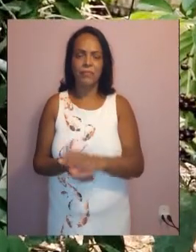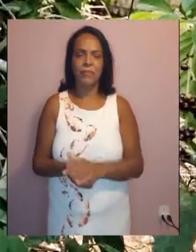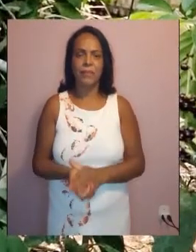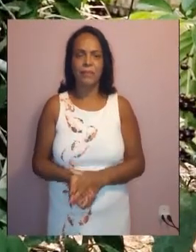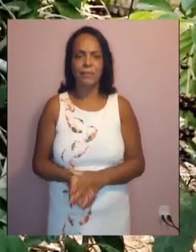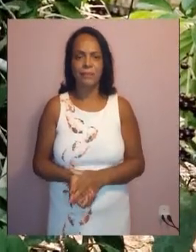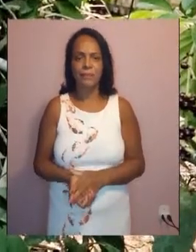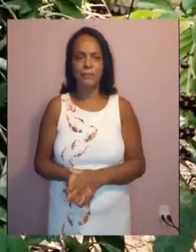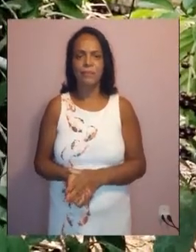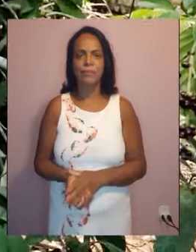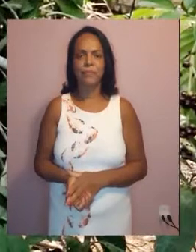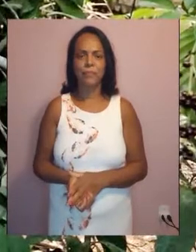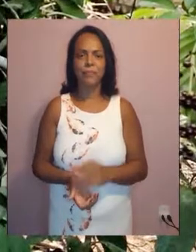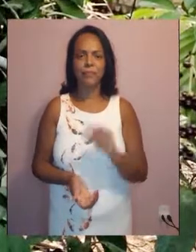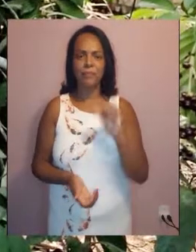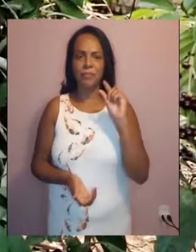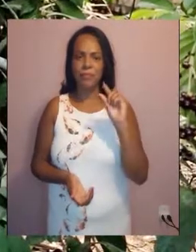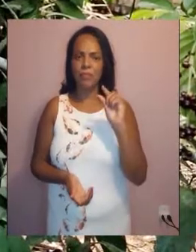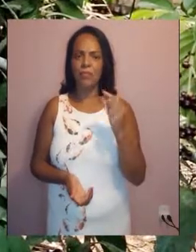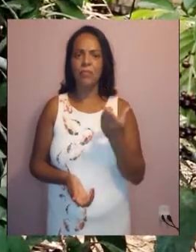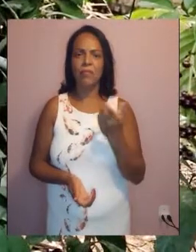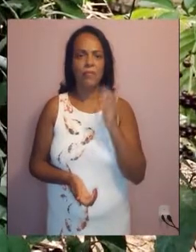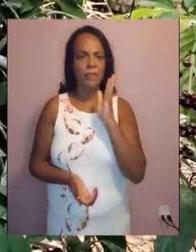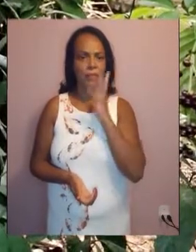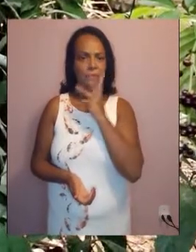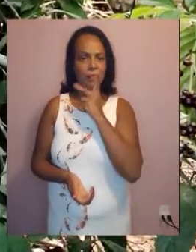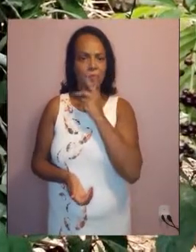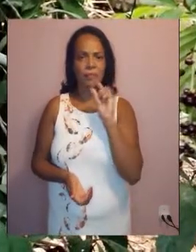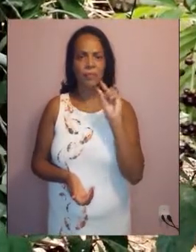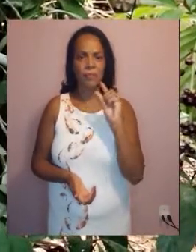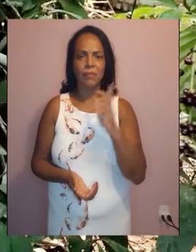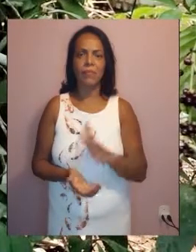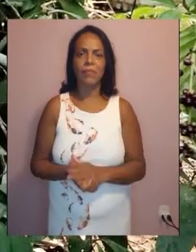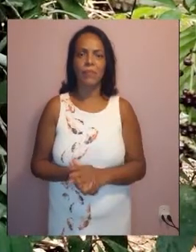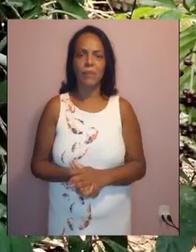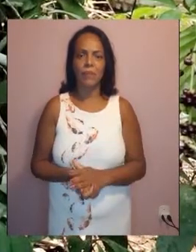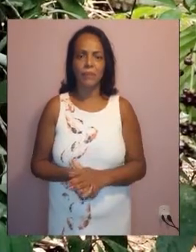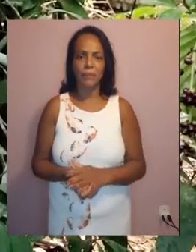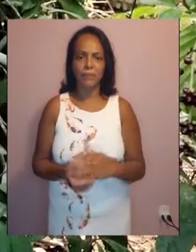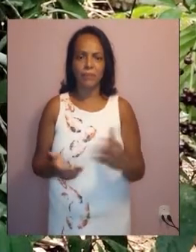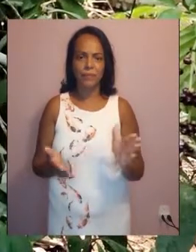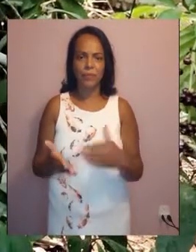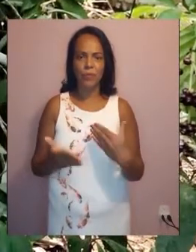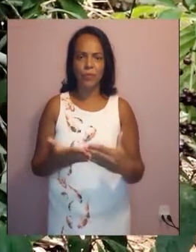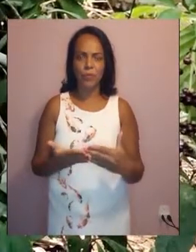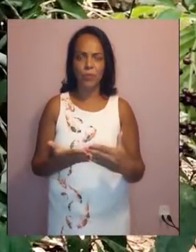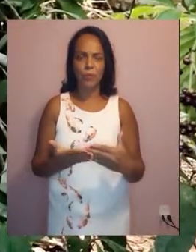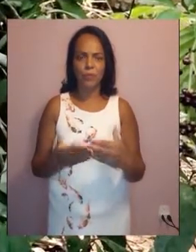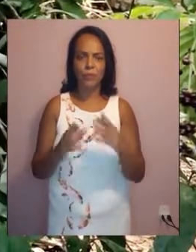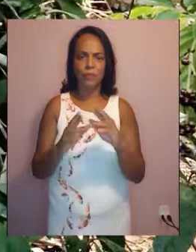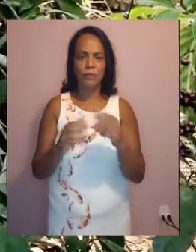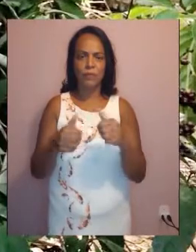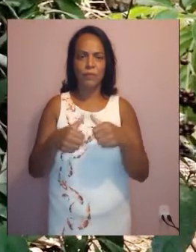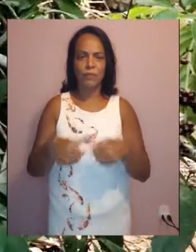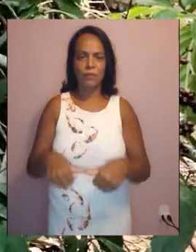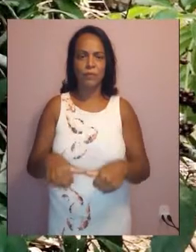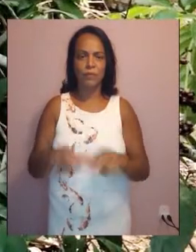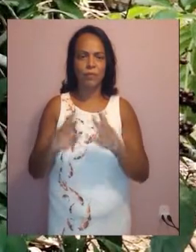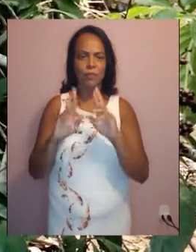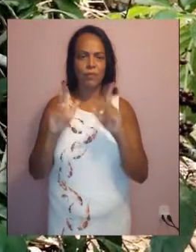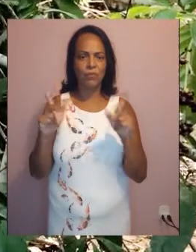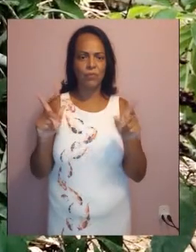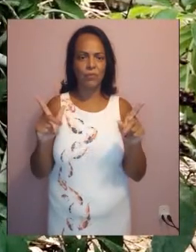pouco, a coisa já foi ficando diferente. E à medida que ele estava aqui sentindo